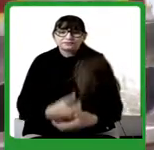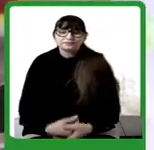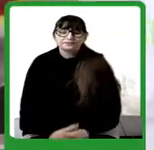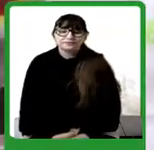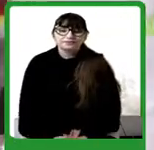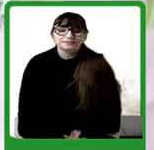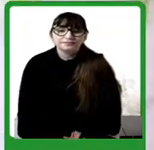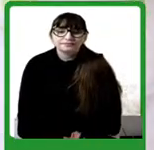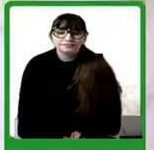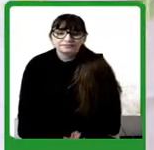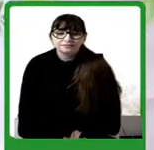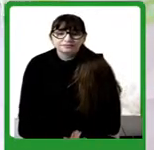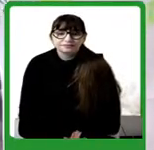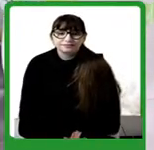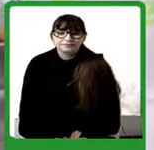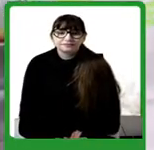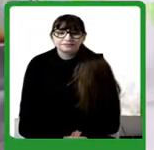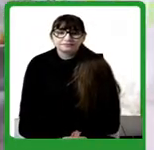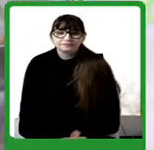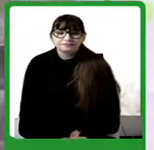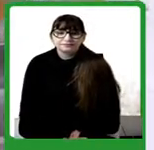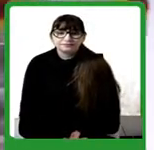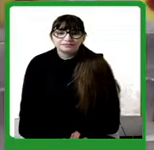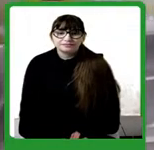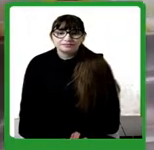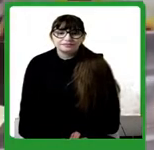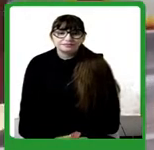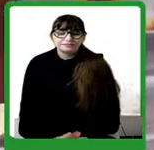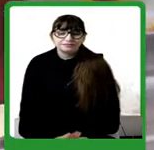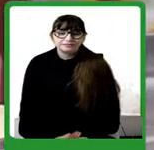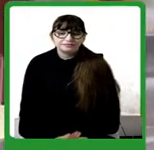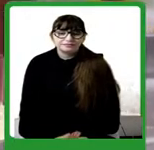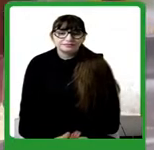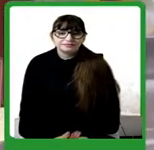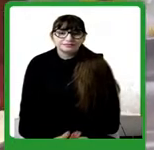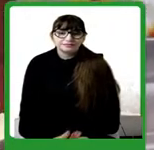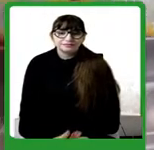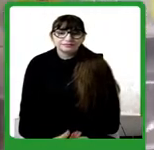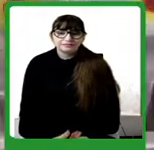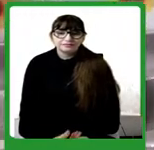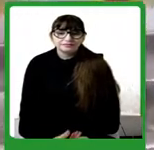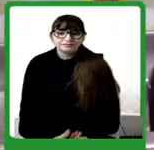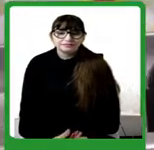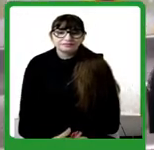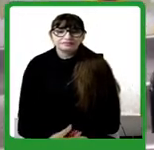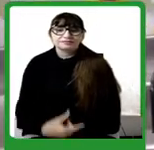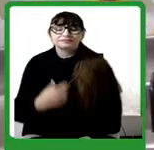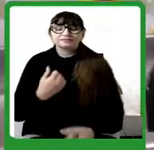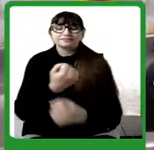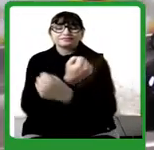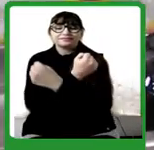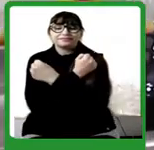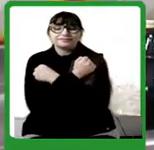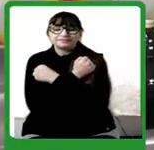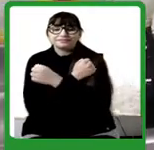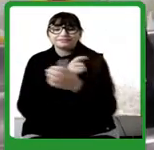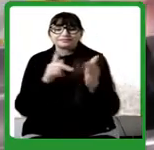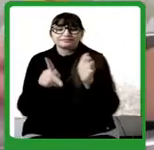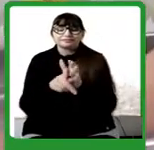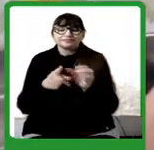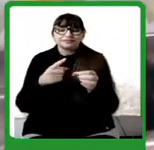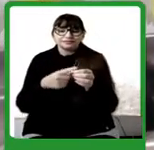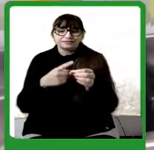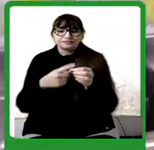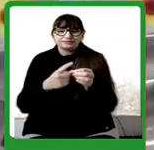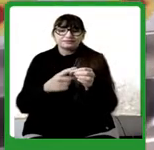água? Bota água aqui, pestiola. Obrigado. Abraço de Santa Rita, Paraguai. Volte logo. Ai, alô, Paraguai, gente.